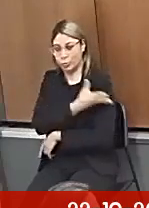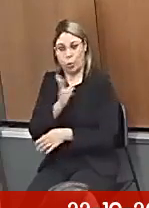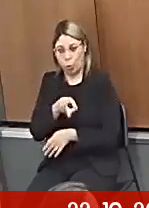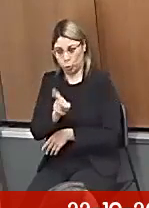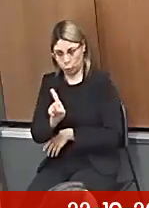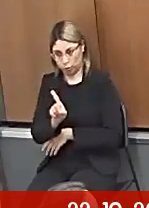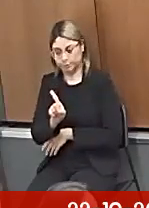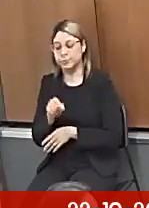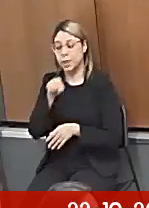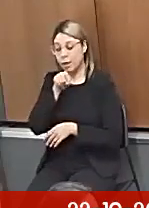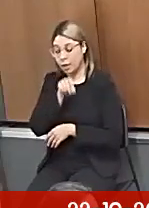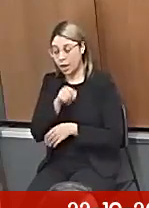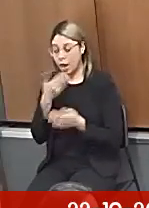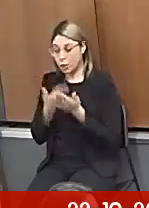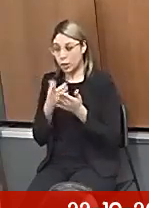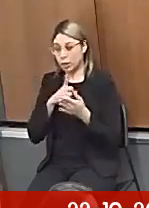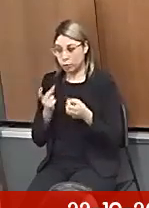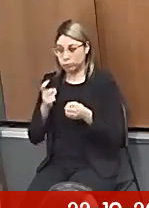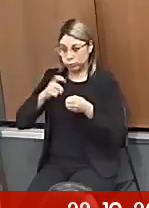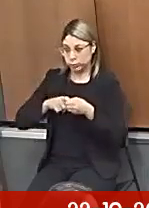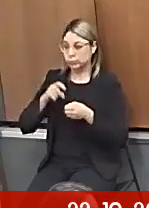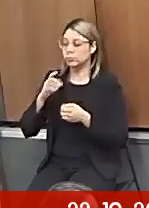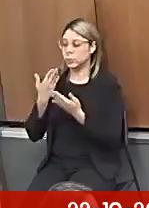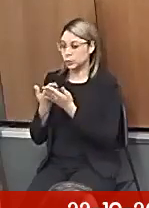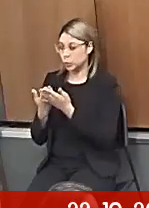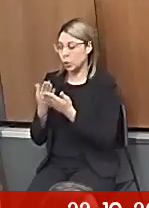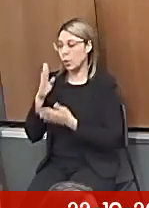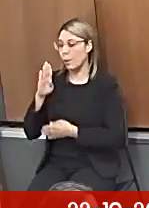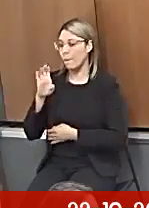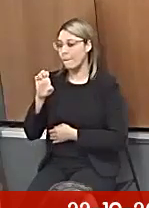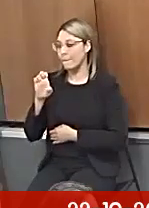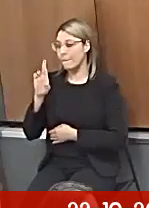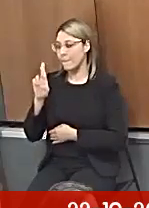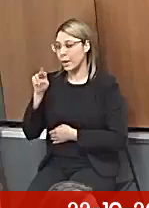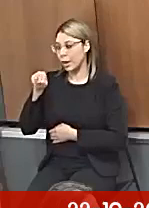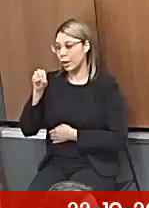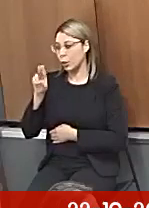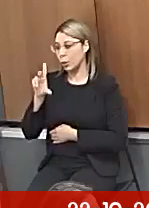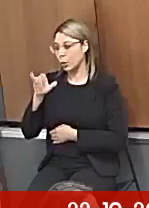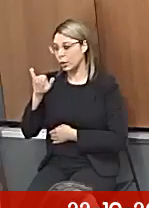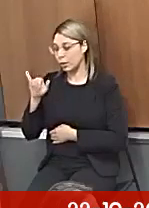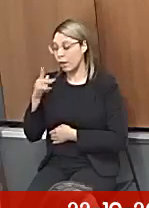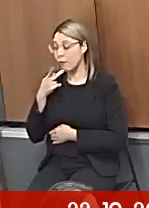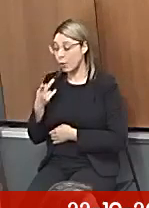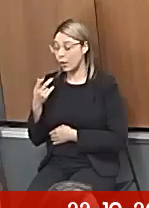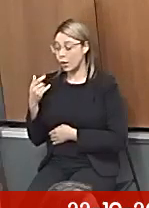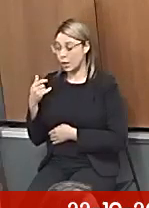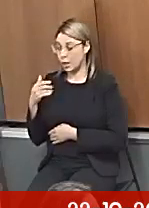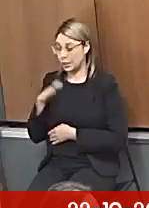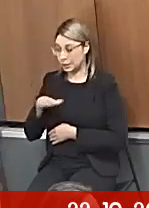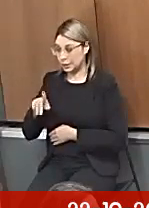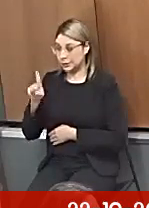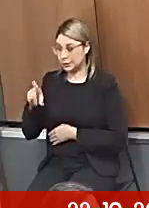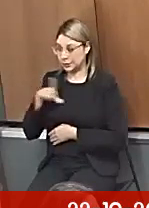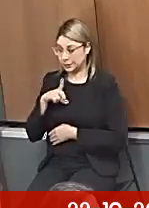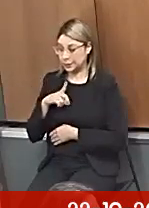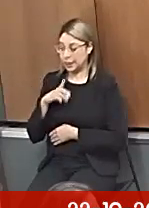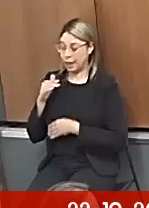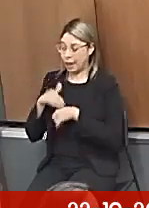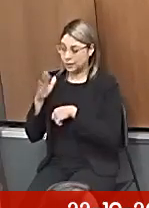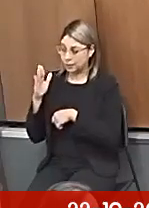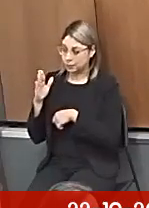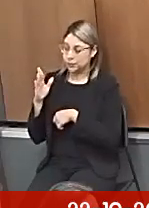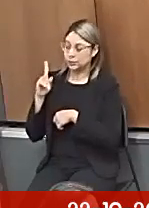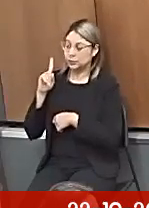escola tem um convênio com o Bernoulli, e no convênio falavam que crianças que tinham acima de 80% de média e